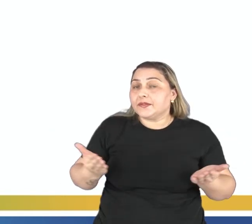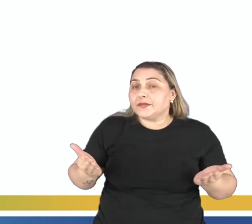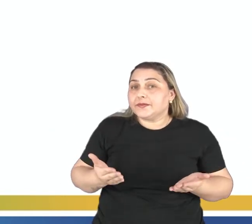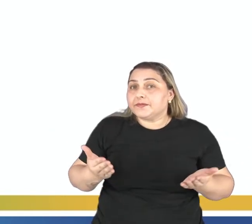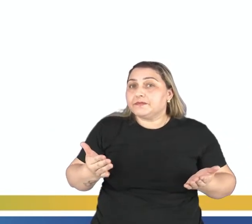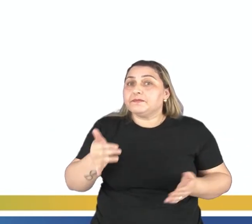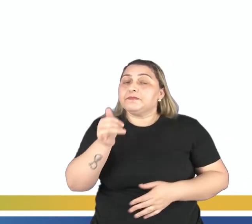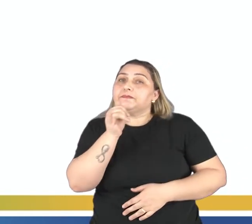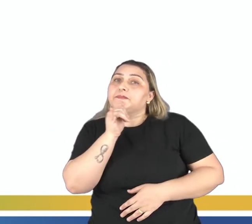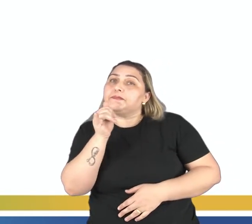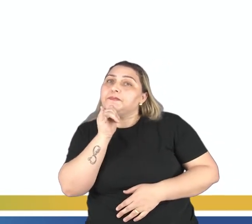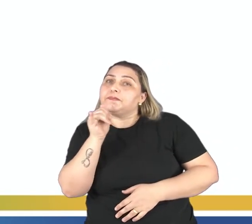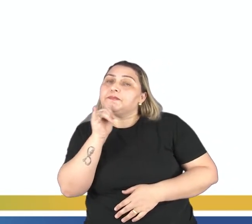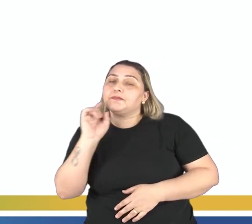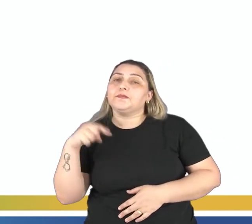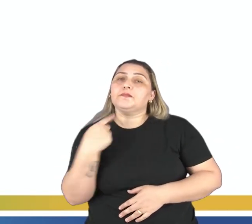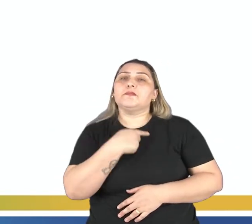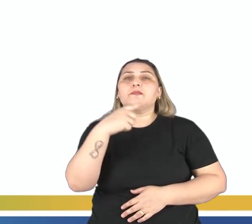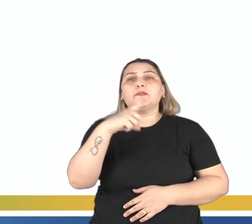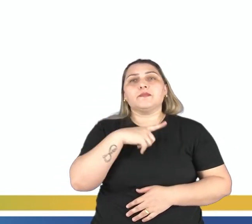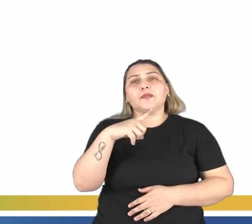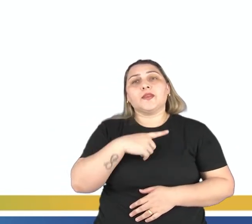um exemplo, pessoal. Nós temos o quê?